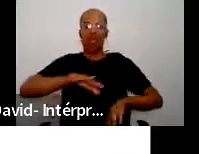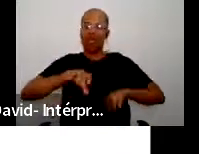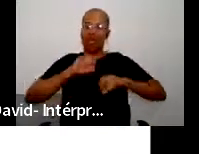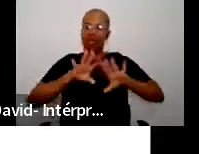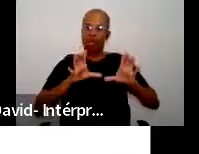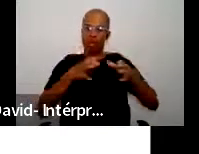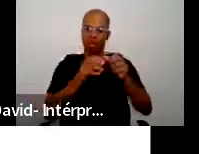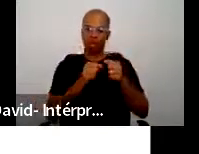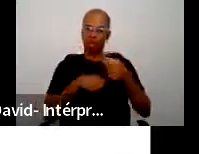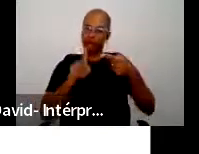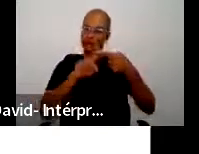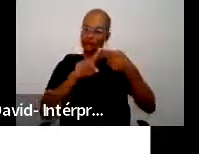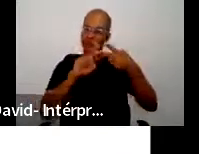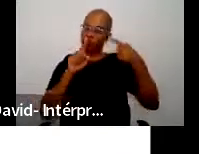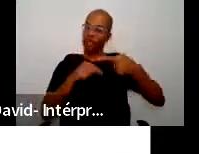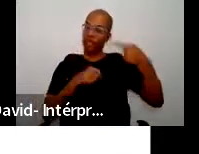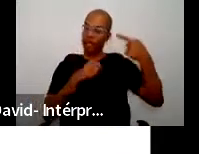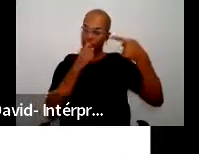razões. A primeira